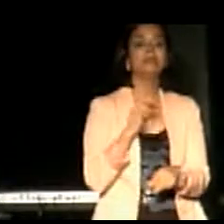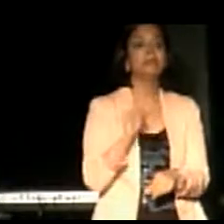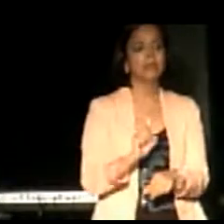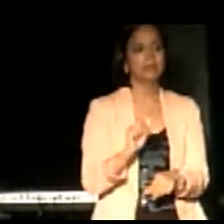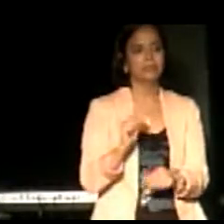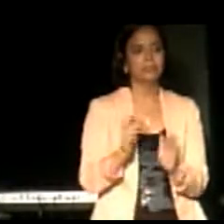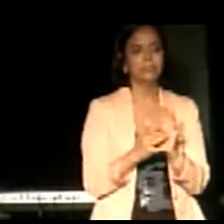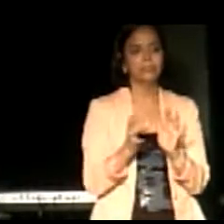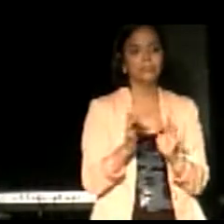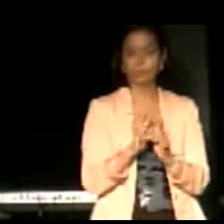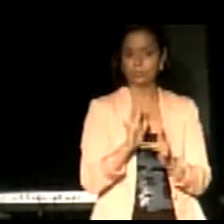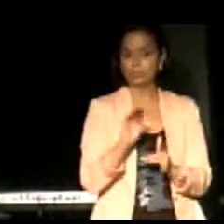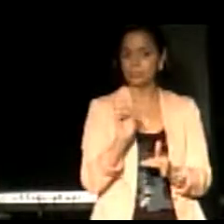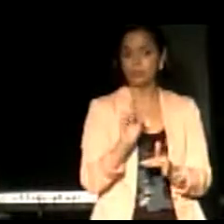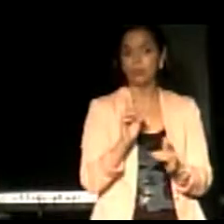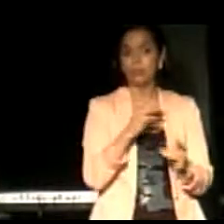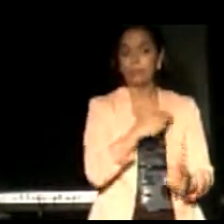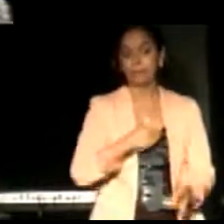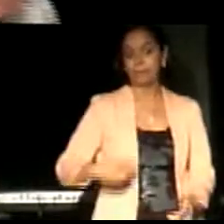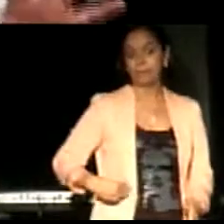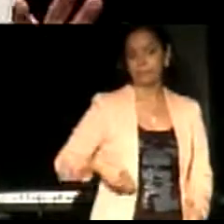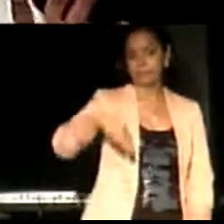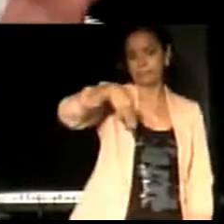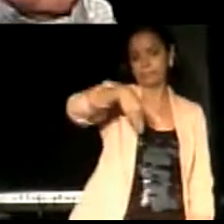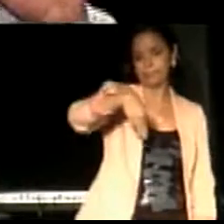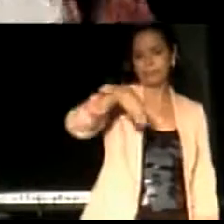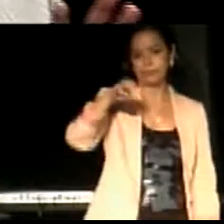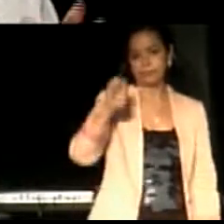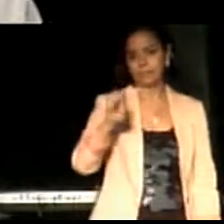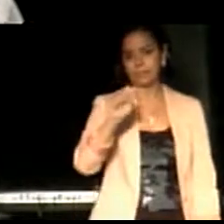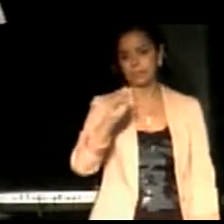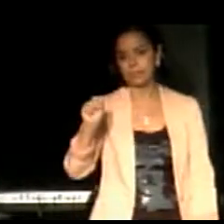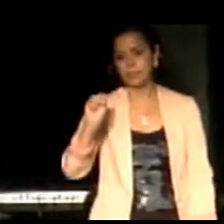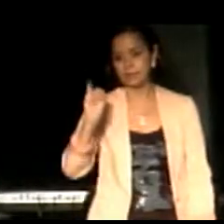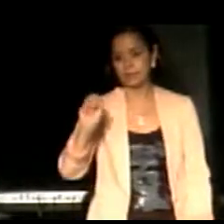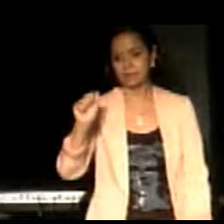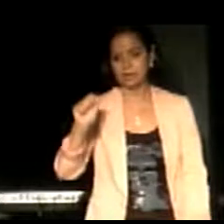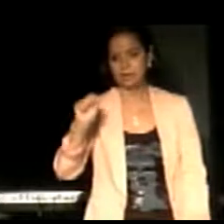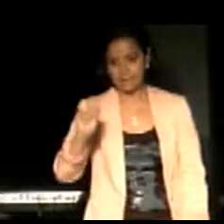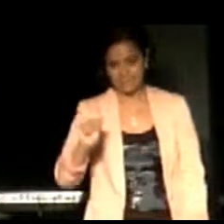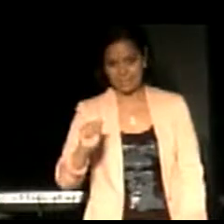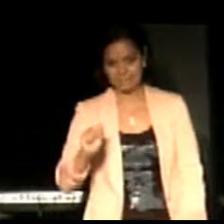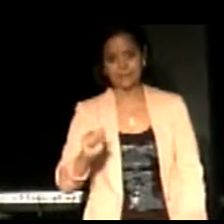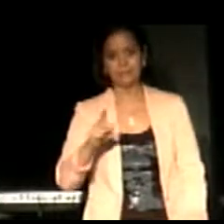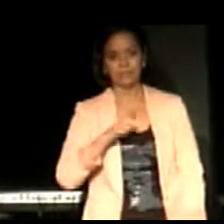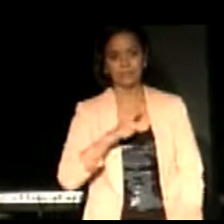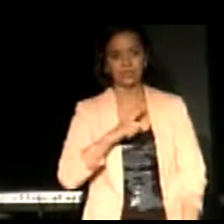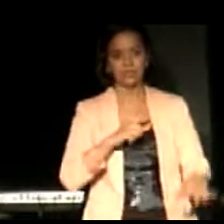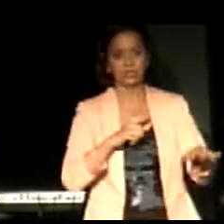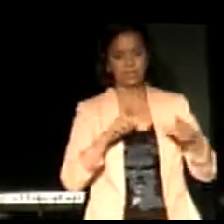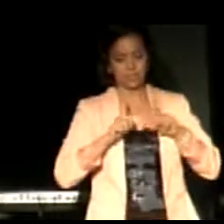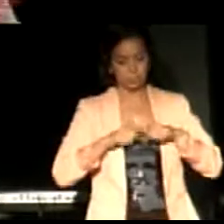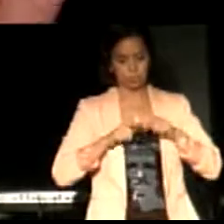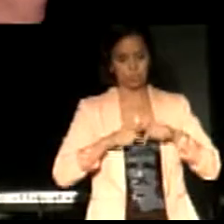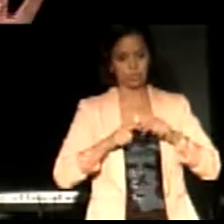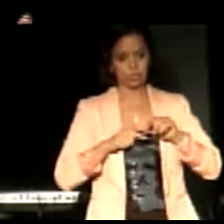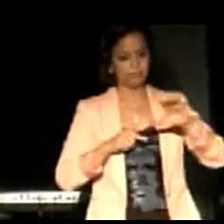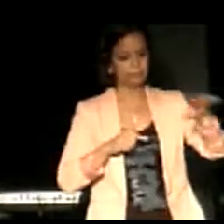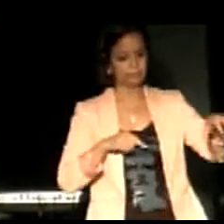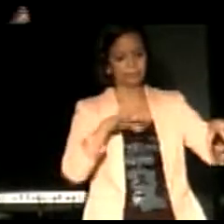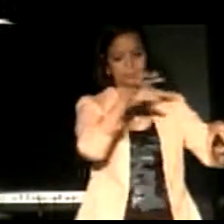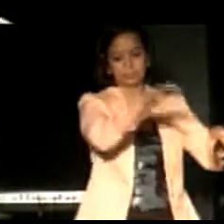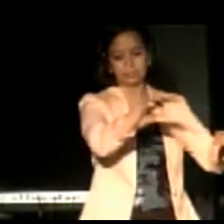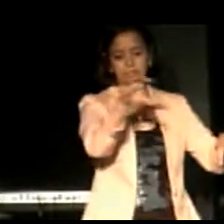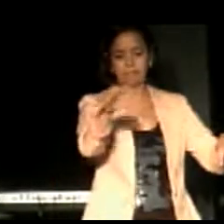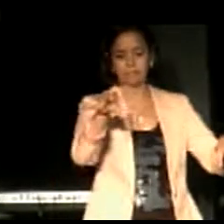essa libertação. Apenas para vocês terem uma ideia, havia na época quatro grupos que